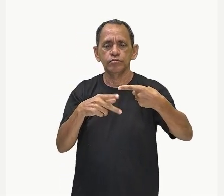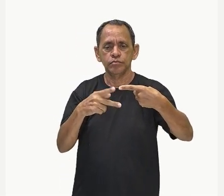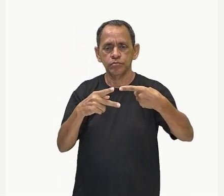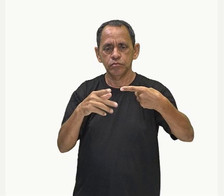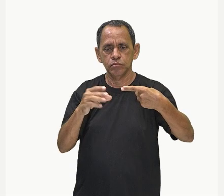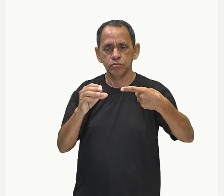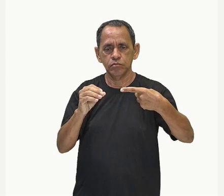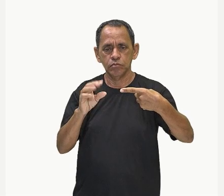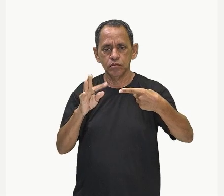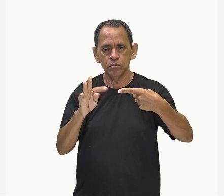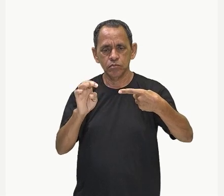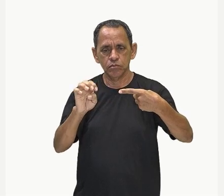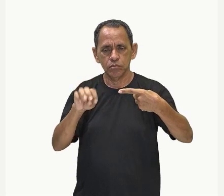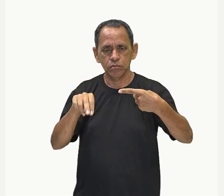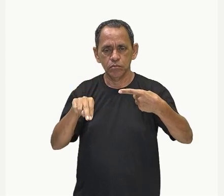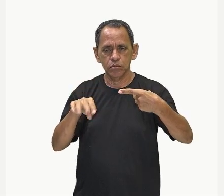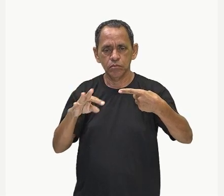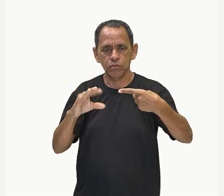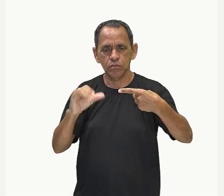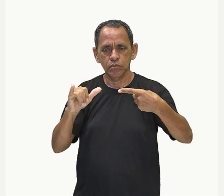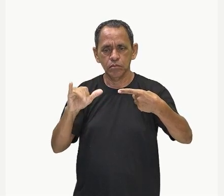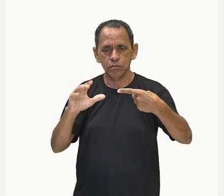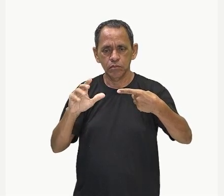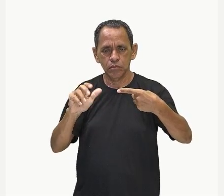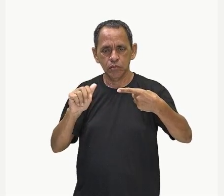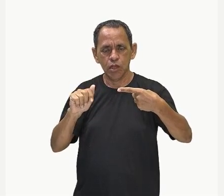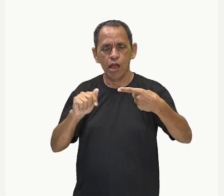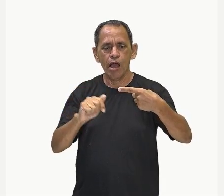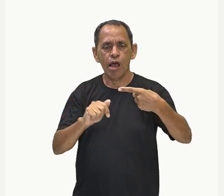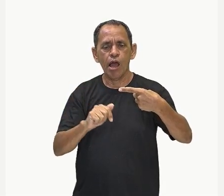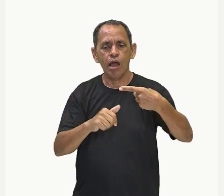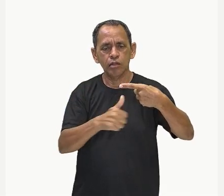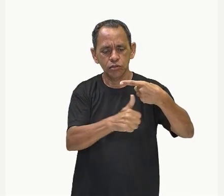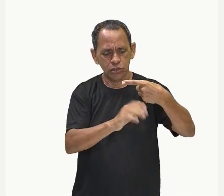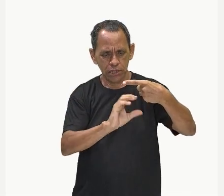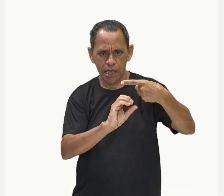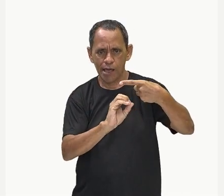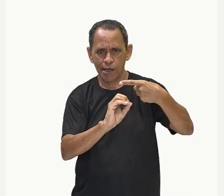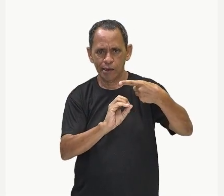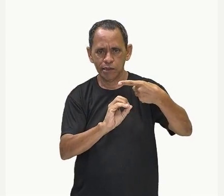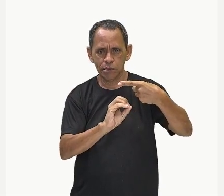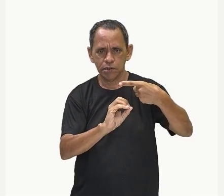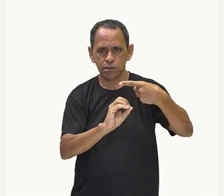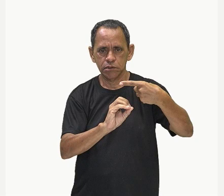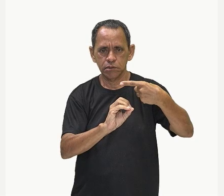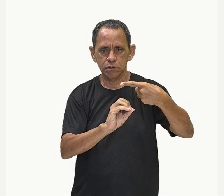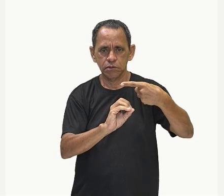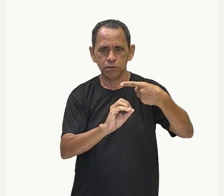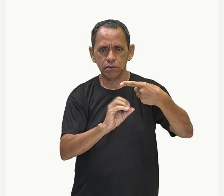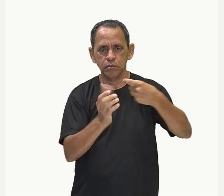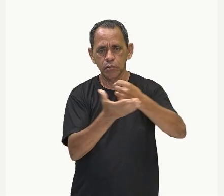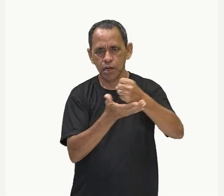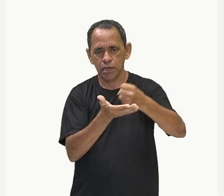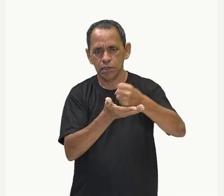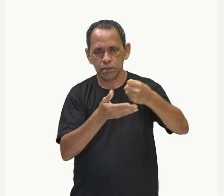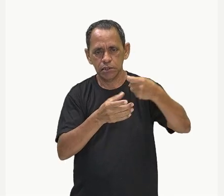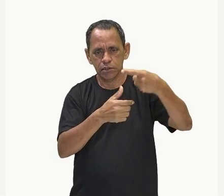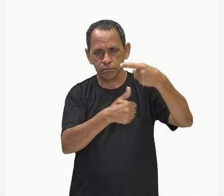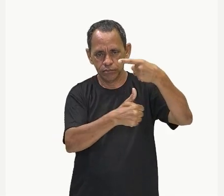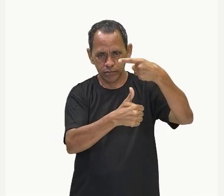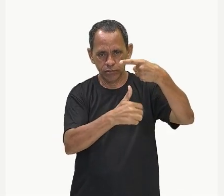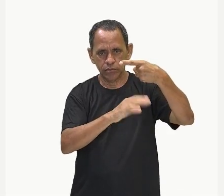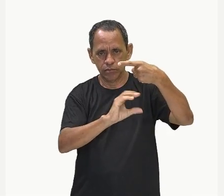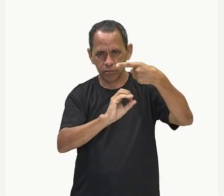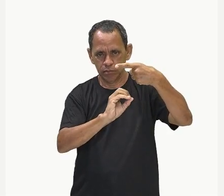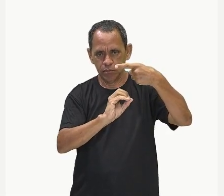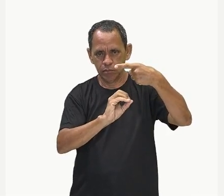escrever eles em potências de 10, tá bom? Potências com base 10. Que é o